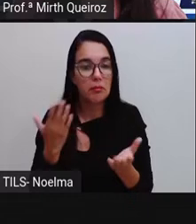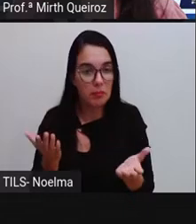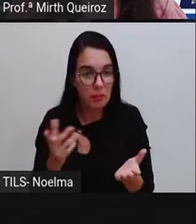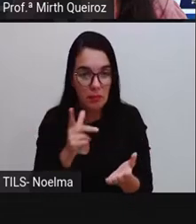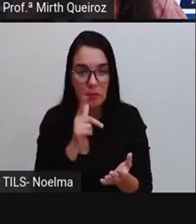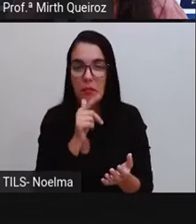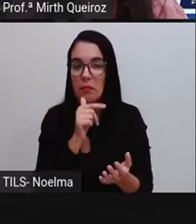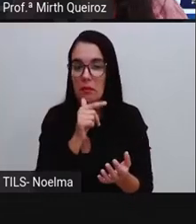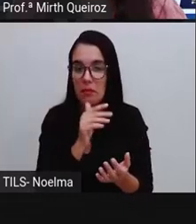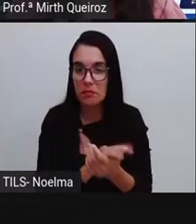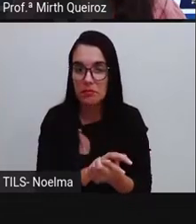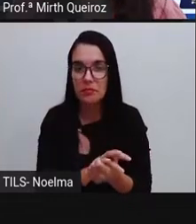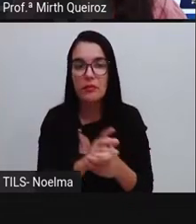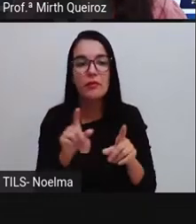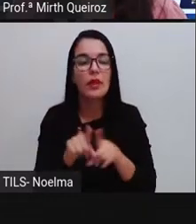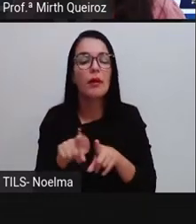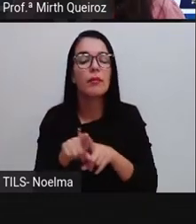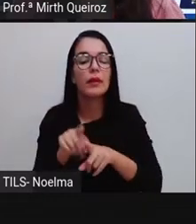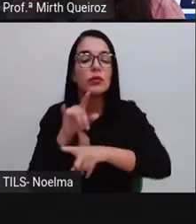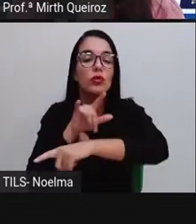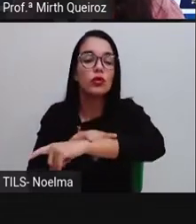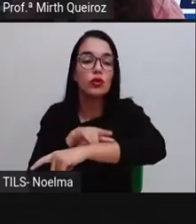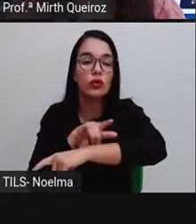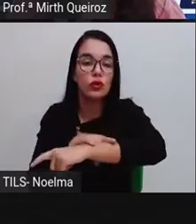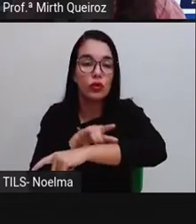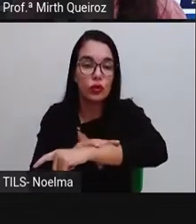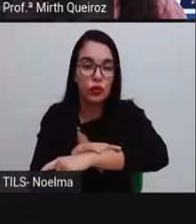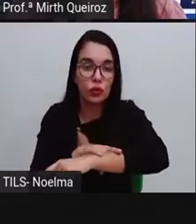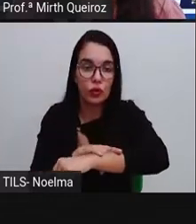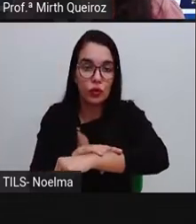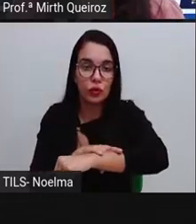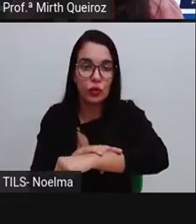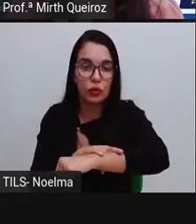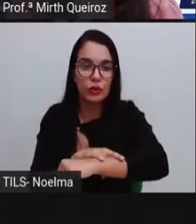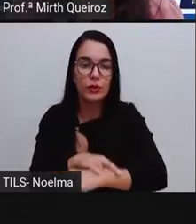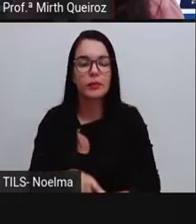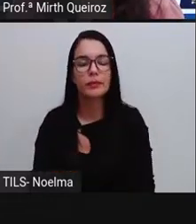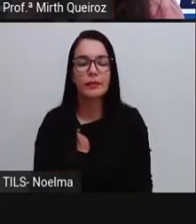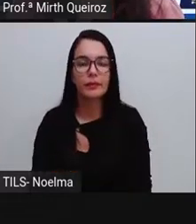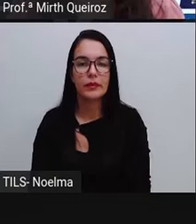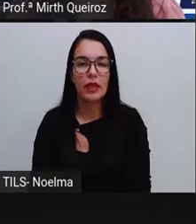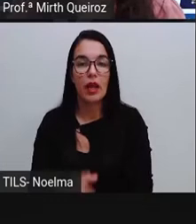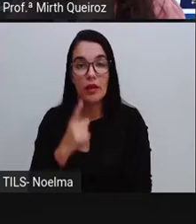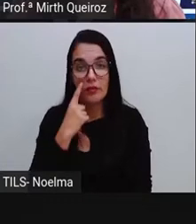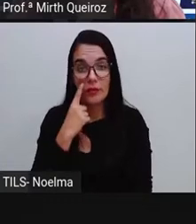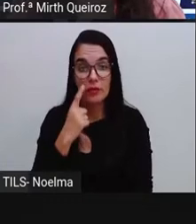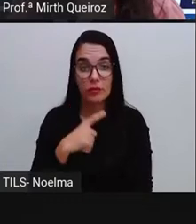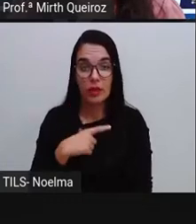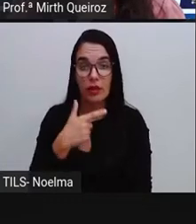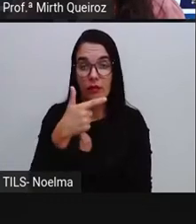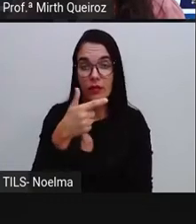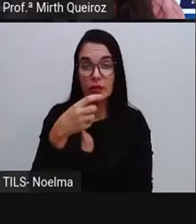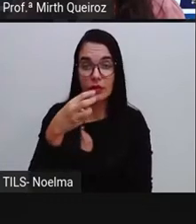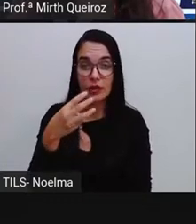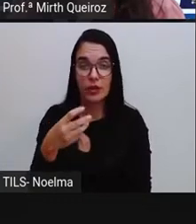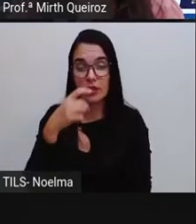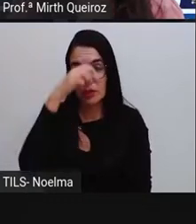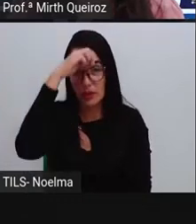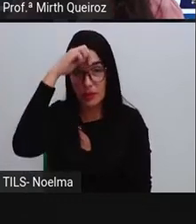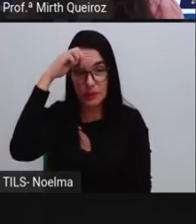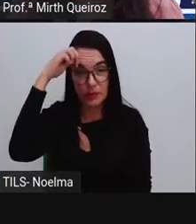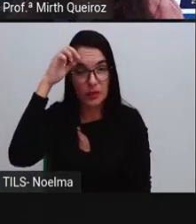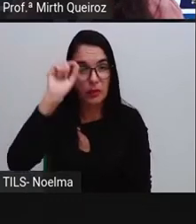né? E a gente perde água através da urina. Então, 23% aí no